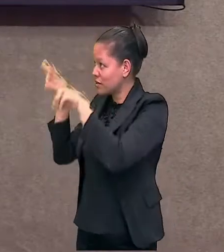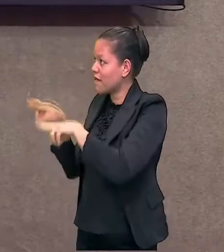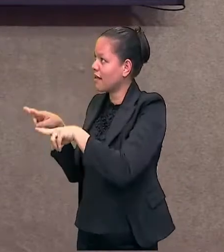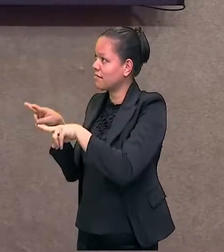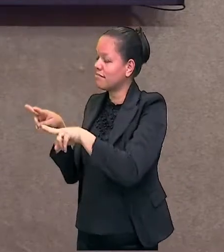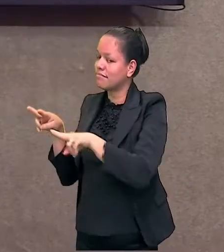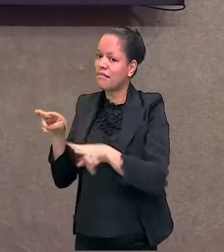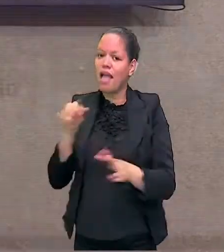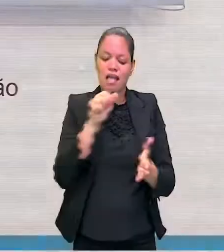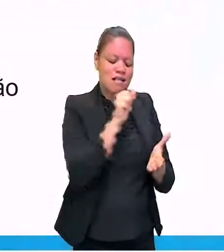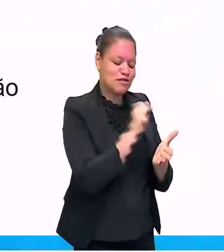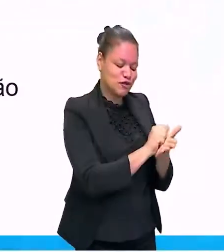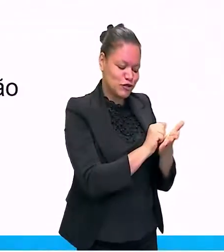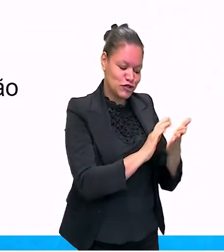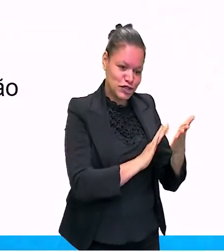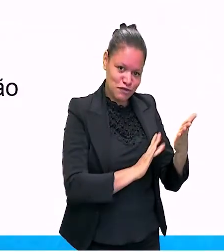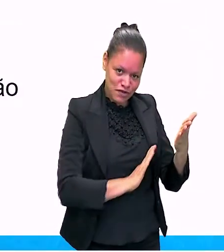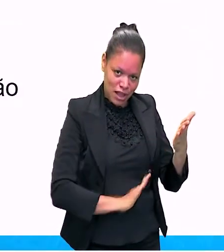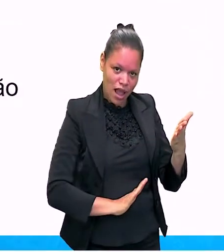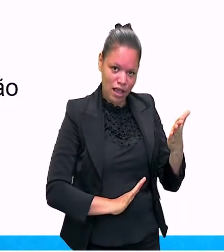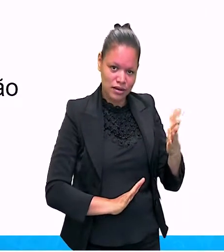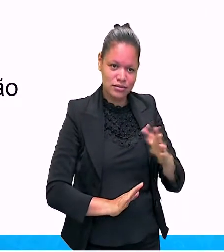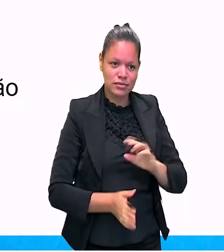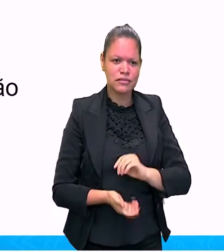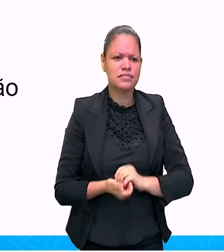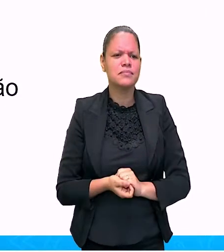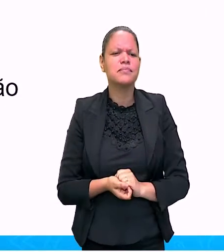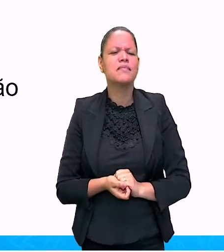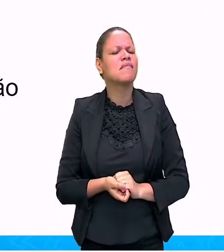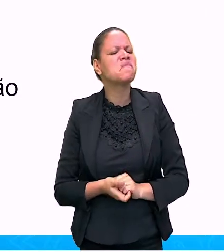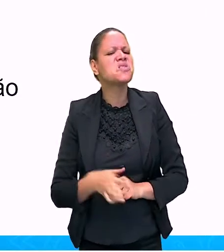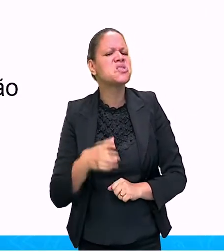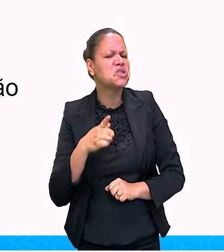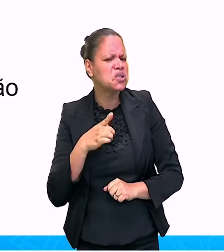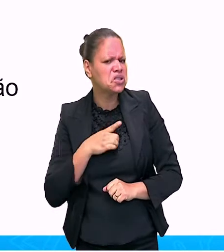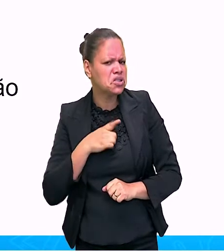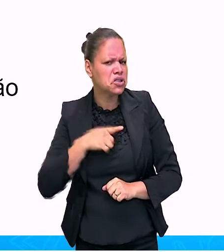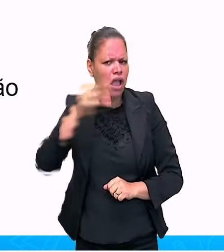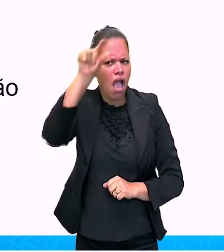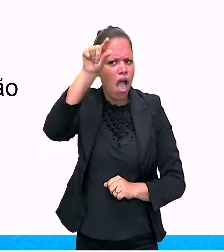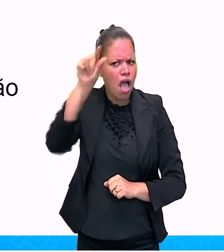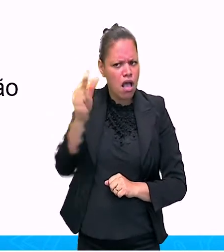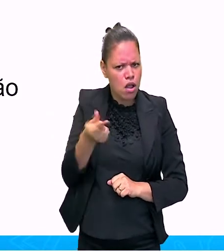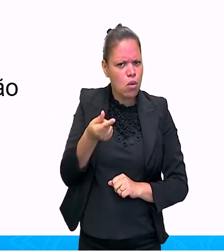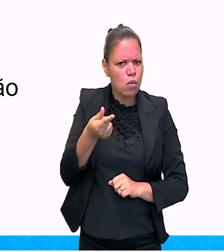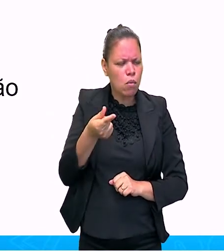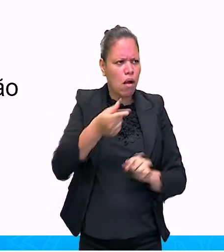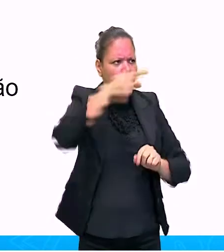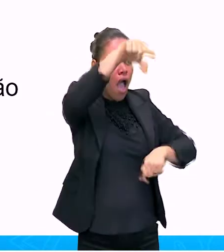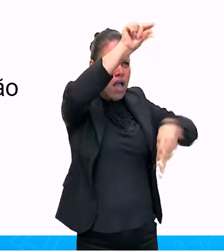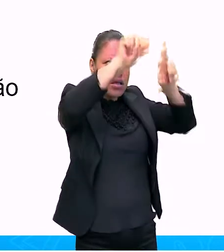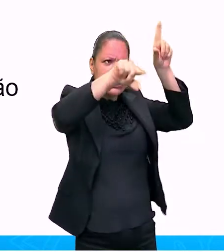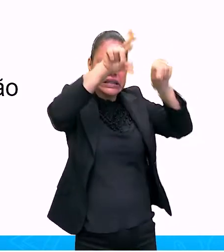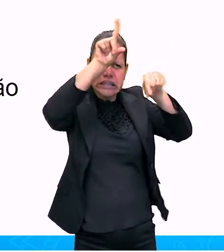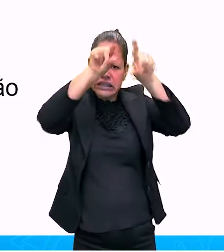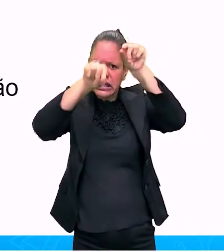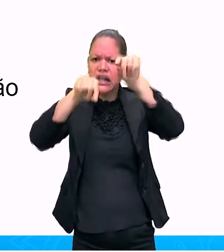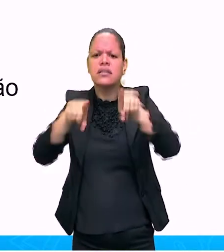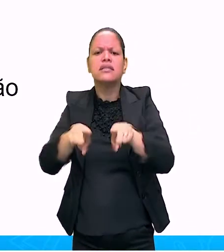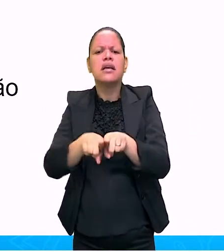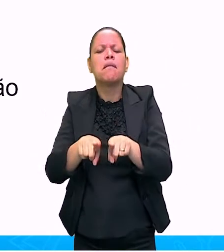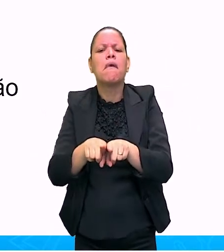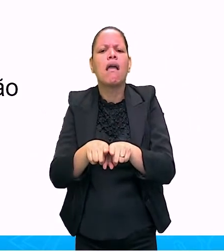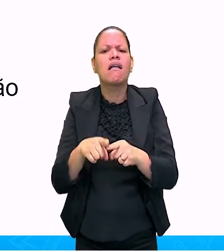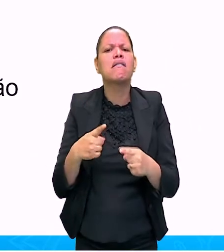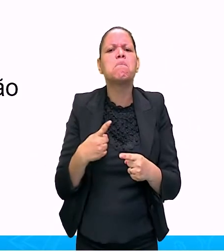atividades. Se havia a lua e as estrelas, por que não